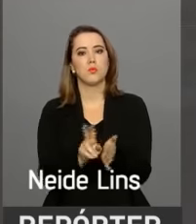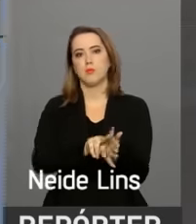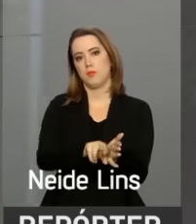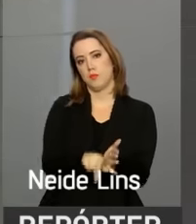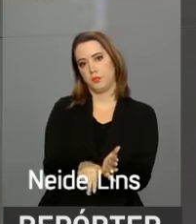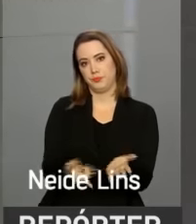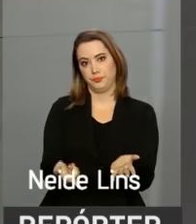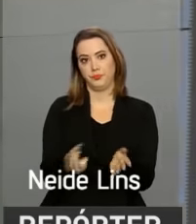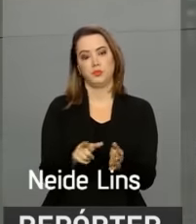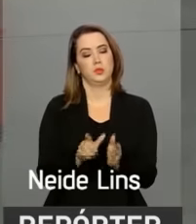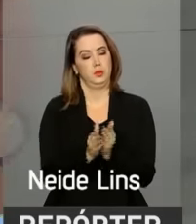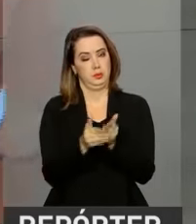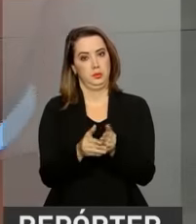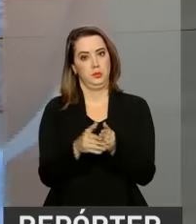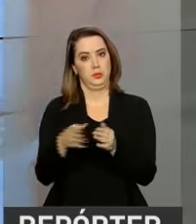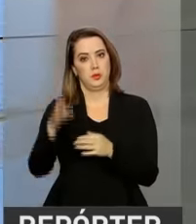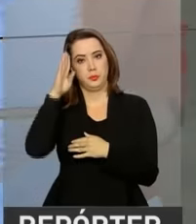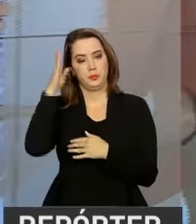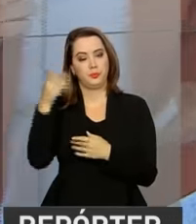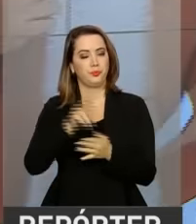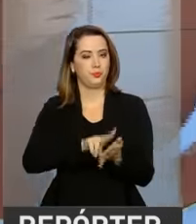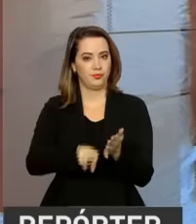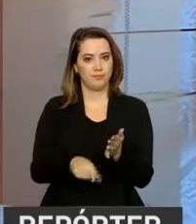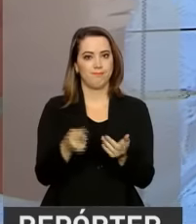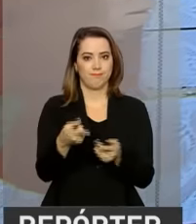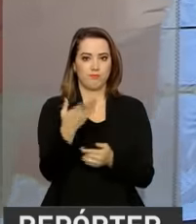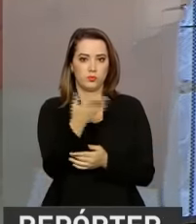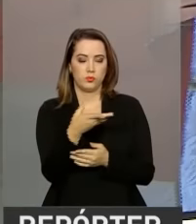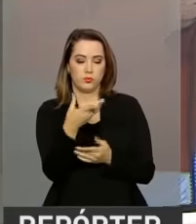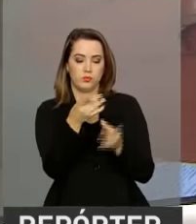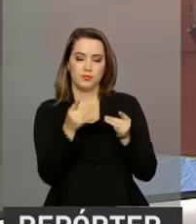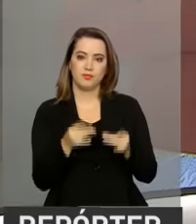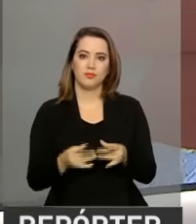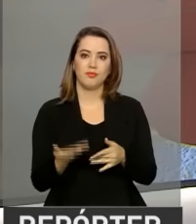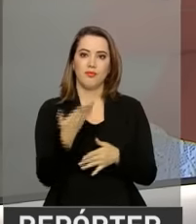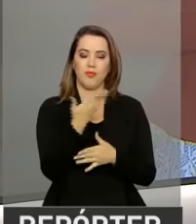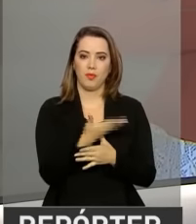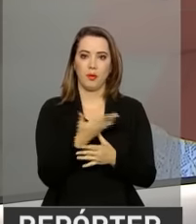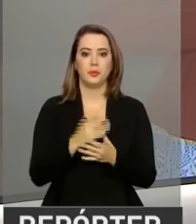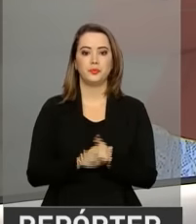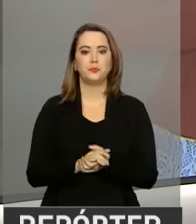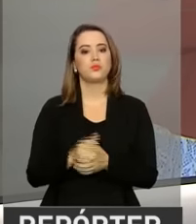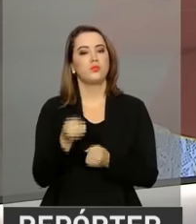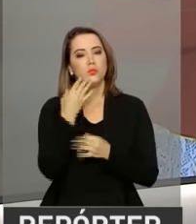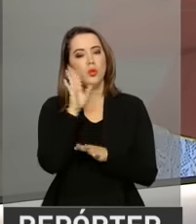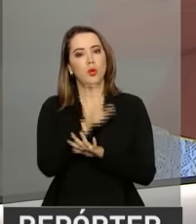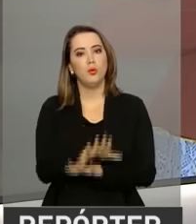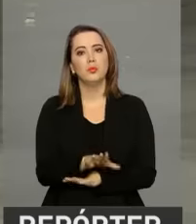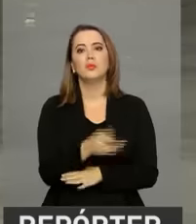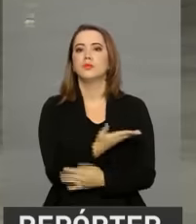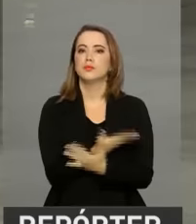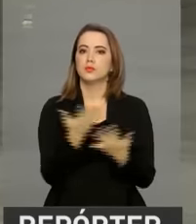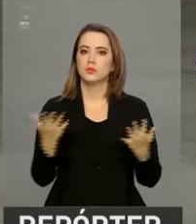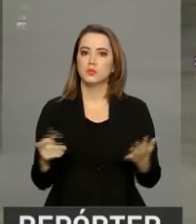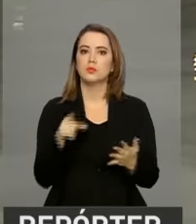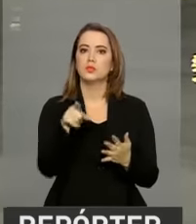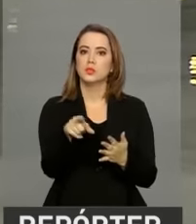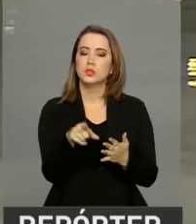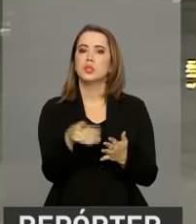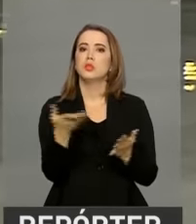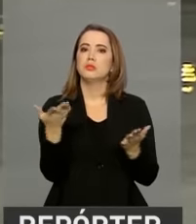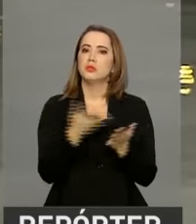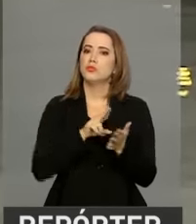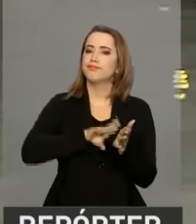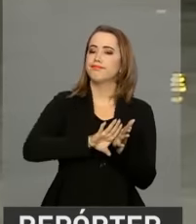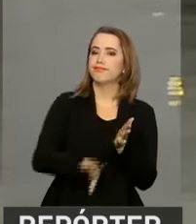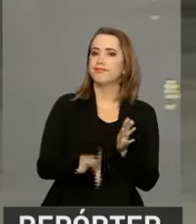detalhes ao vivo pra gente direto do láo Planalto Oi Taísa Boa tarde Boa tarde Renata boa tarde a todos esse decreto retirava dos